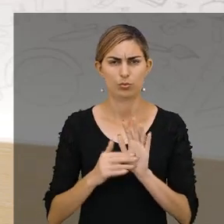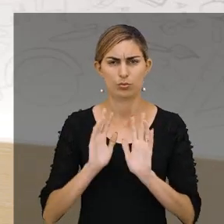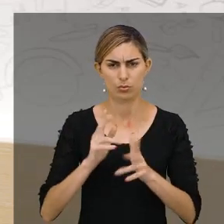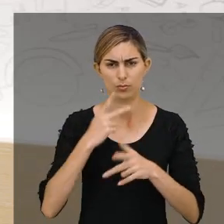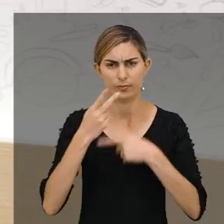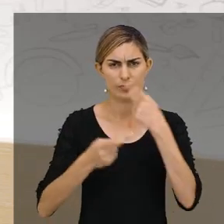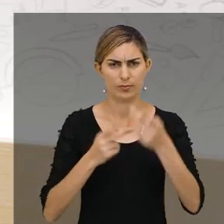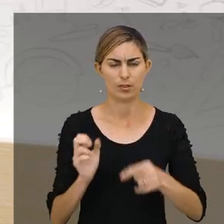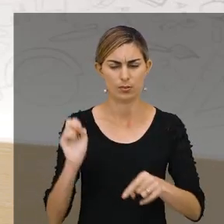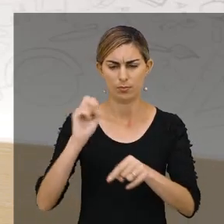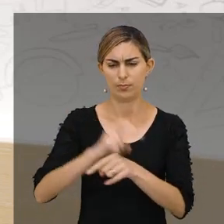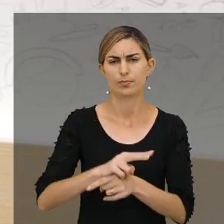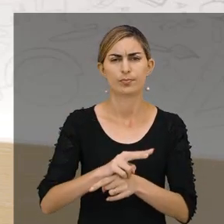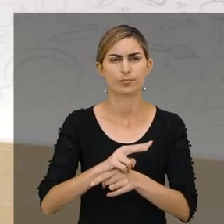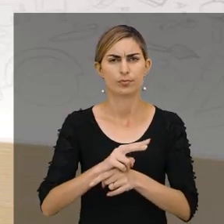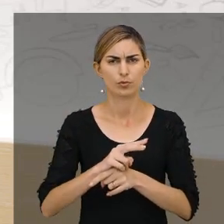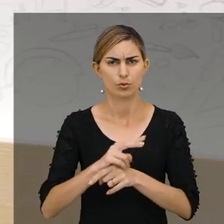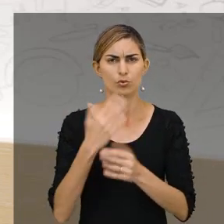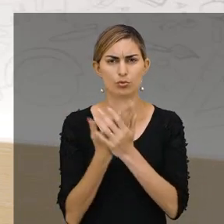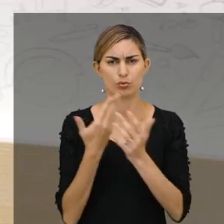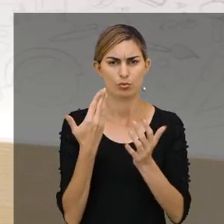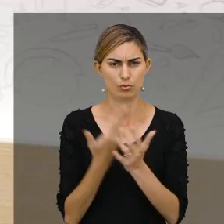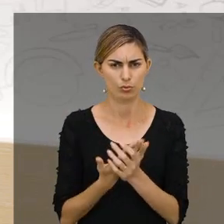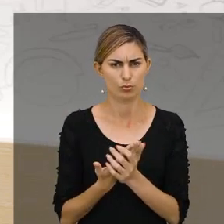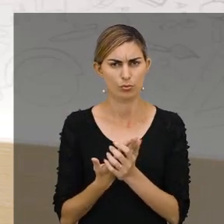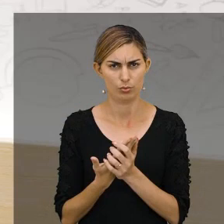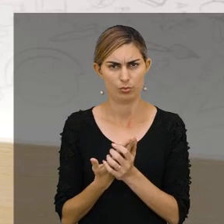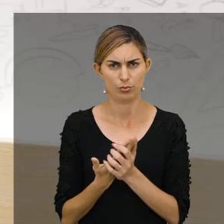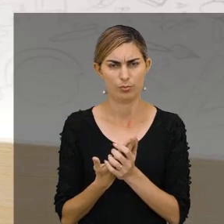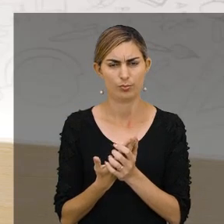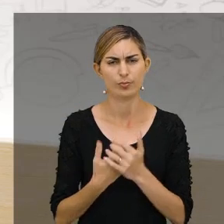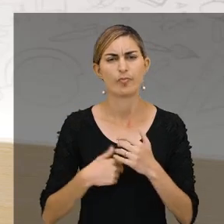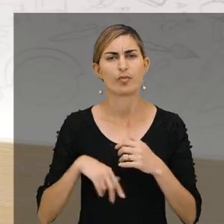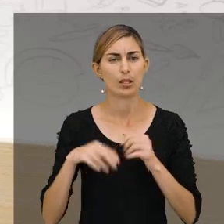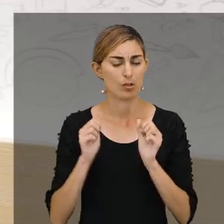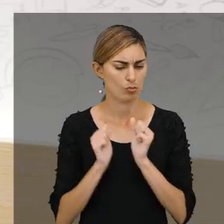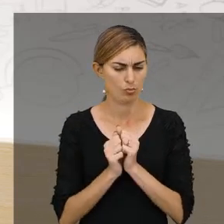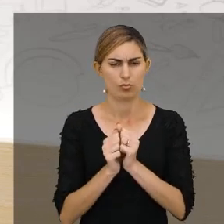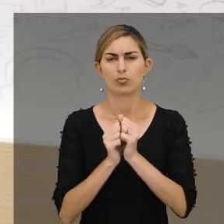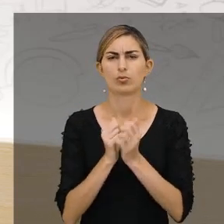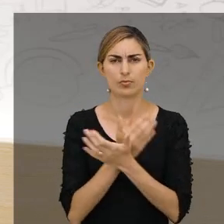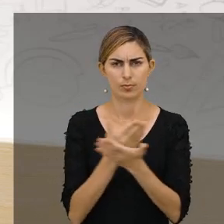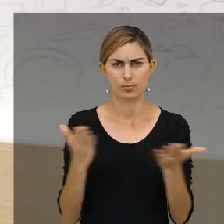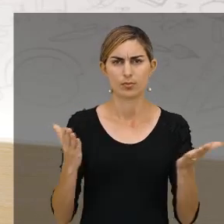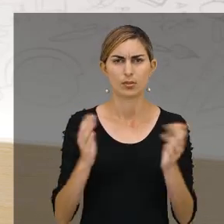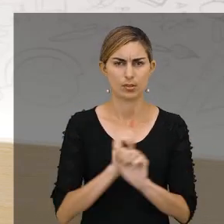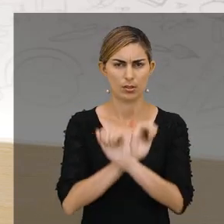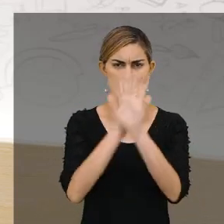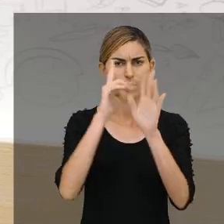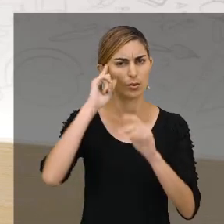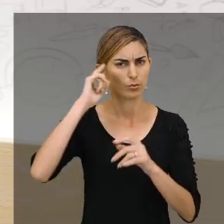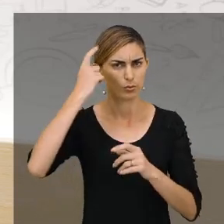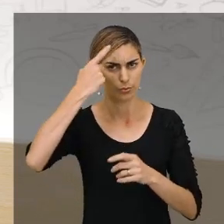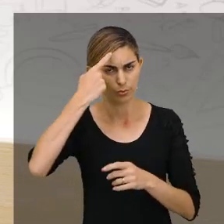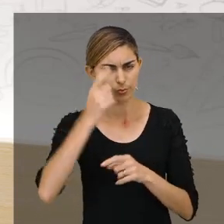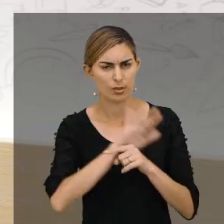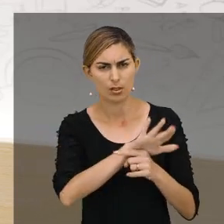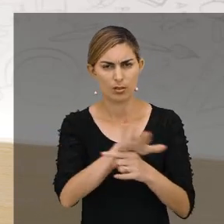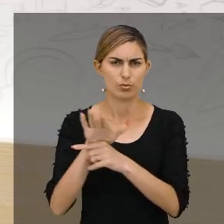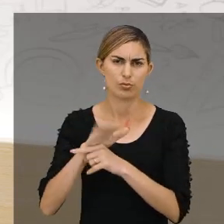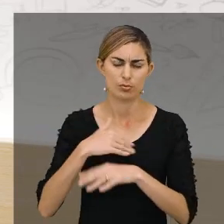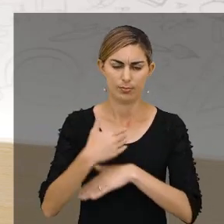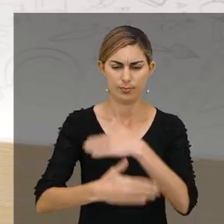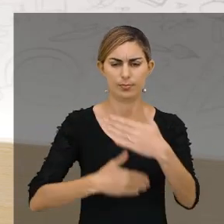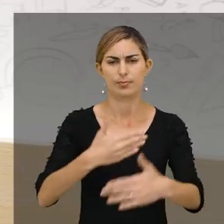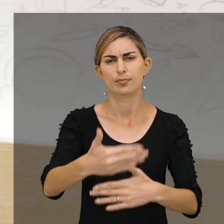falei, e ingressar nos estudos, e eu estarei o tempo todo com vocês, esclarecendo dúvidas e ajudando